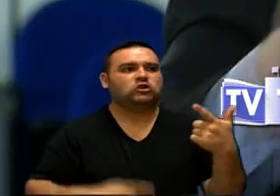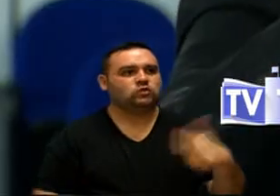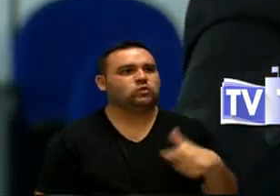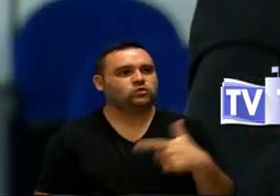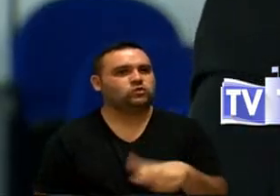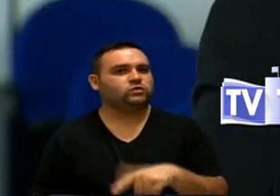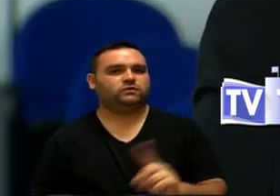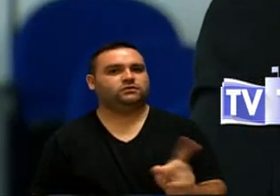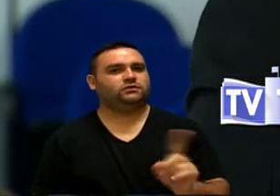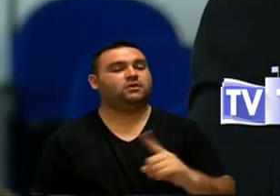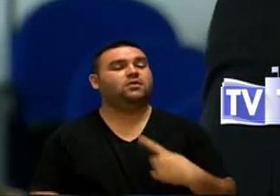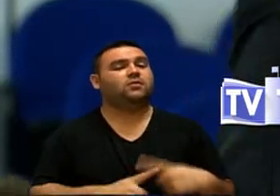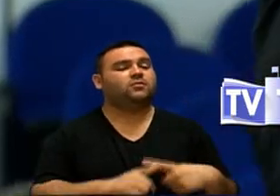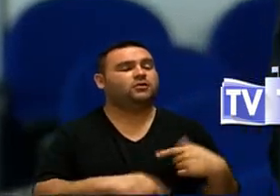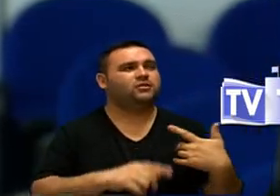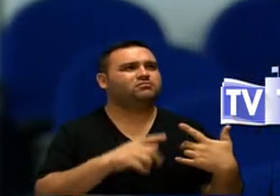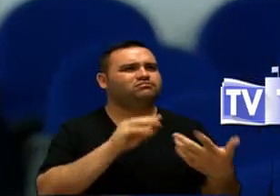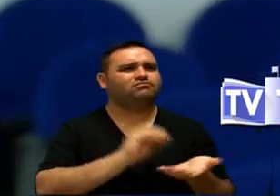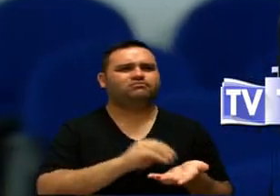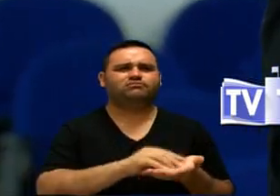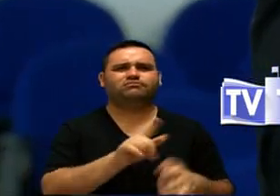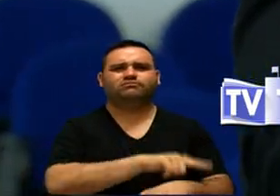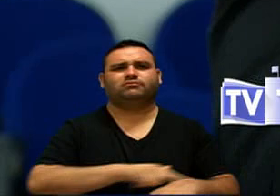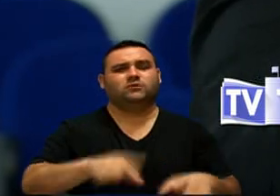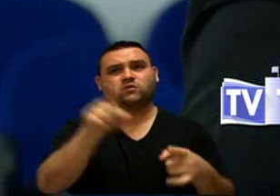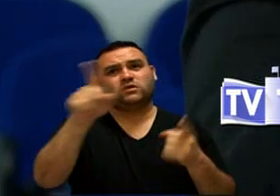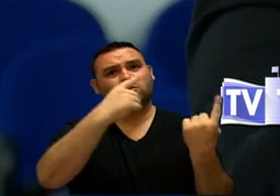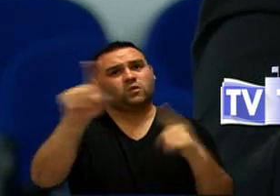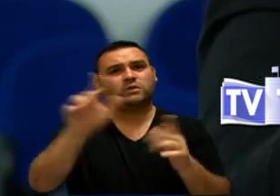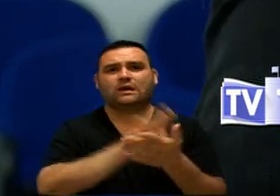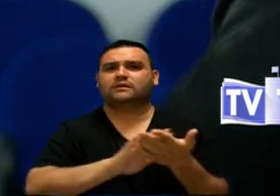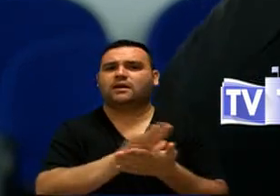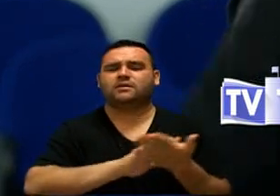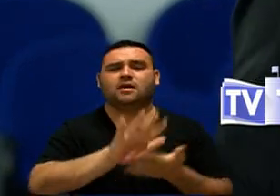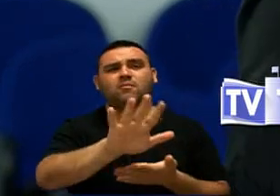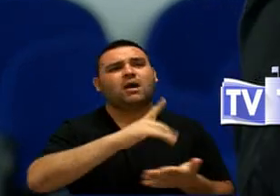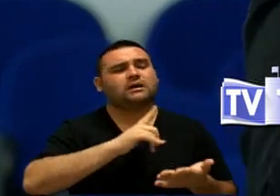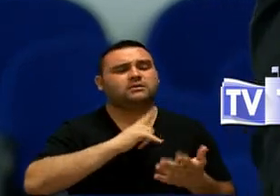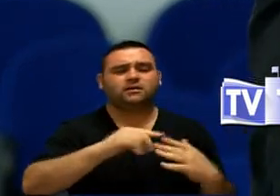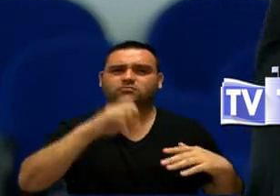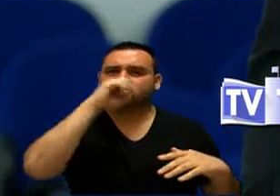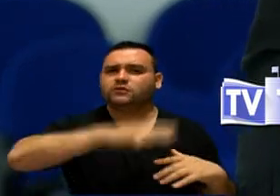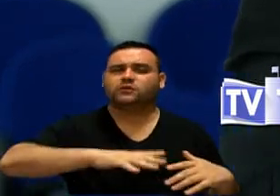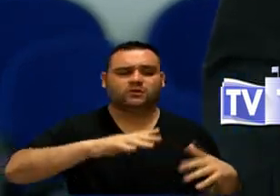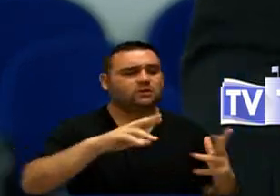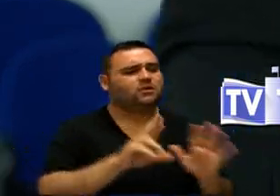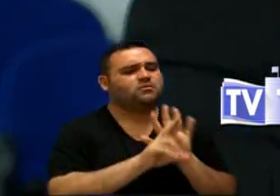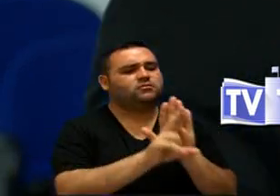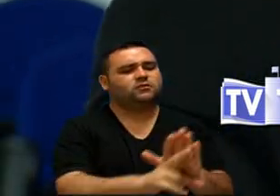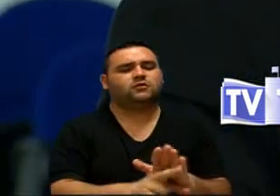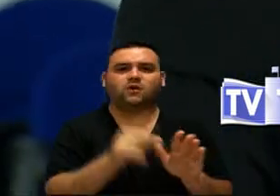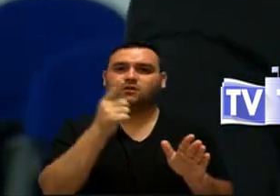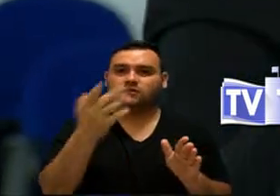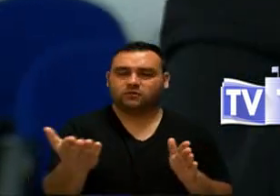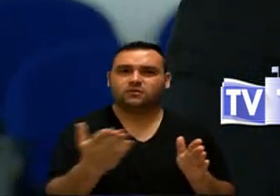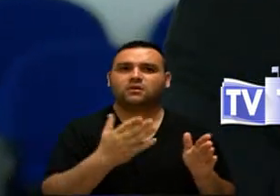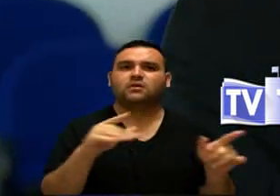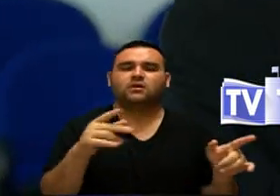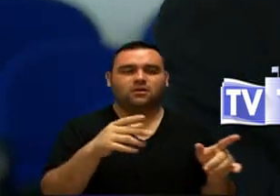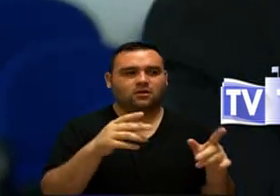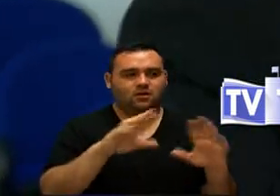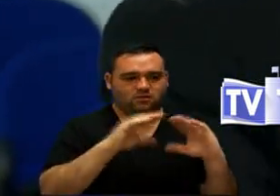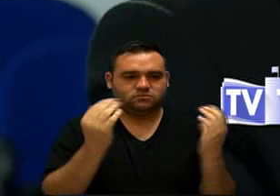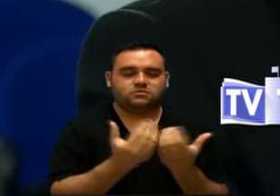repita, porque é um desrespeito. Nada contra o senhor, mas é um desrespeito com a representatividade do senhor, com o